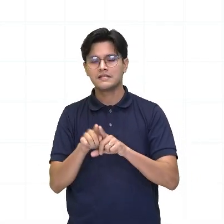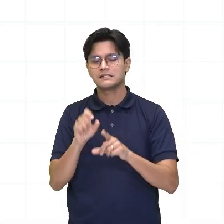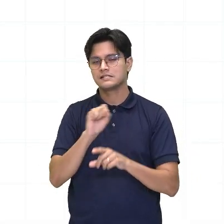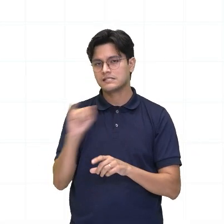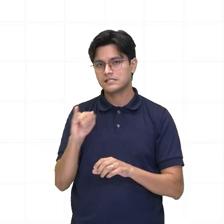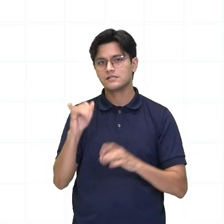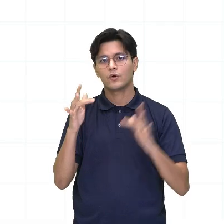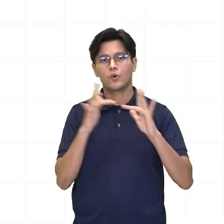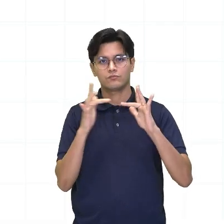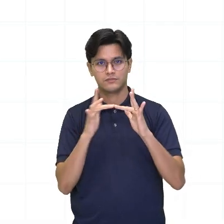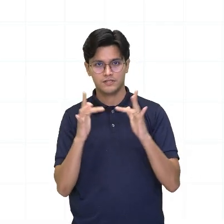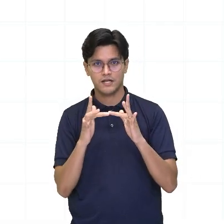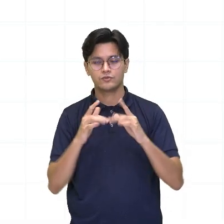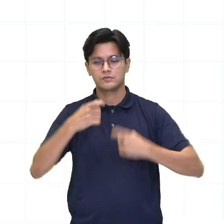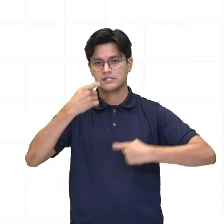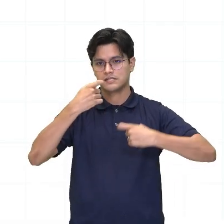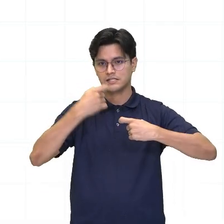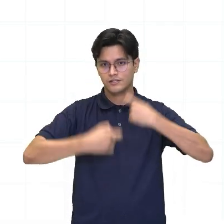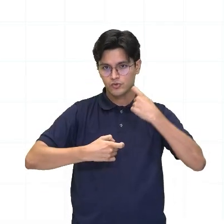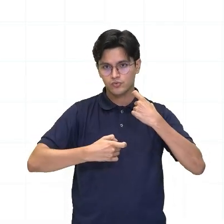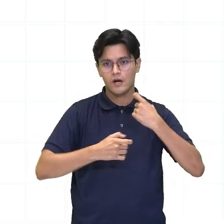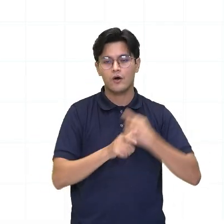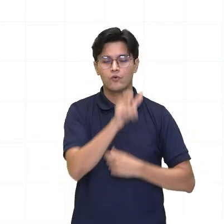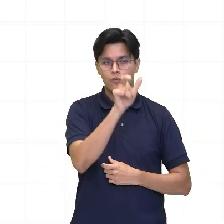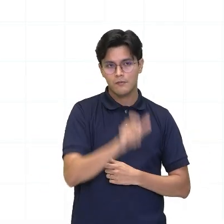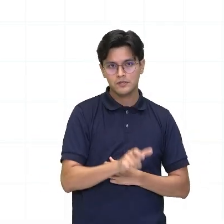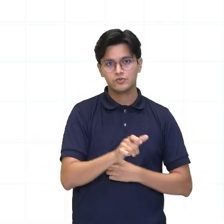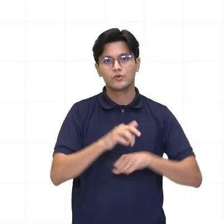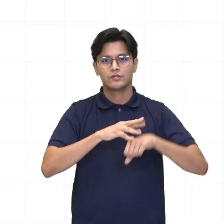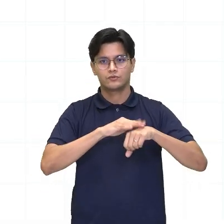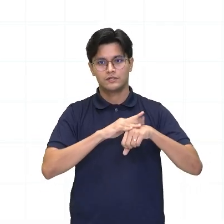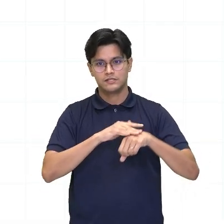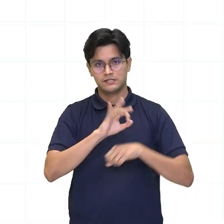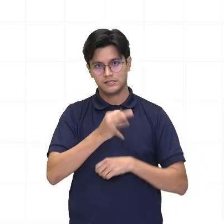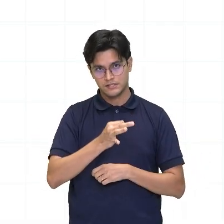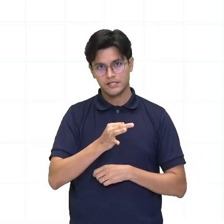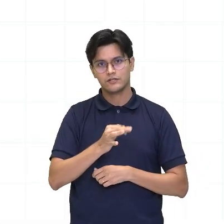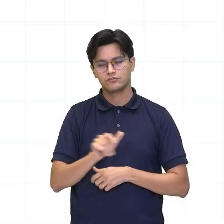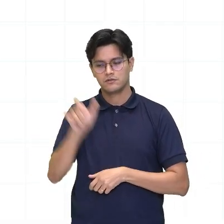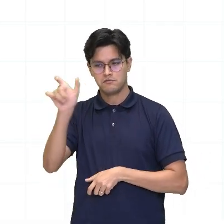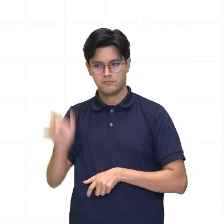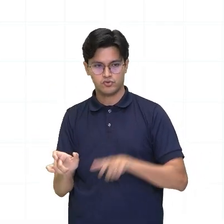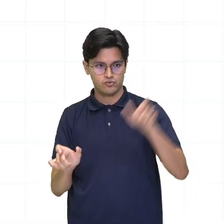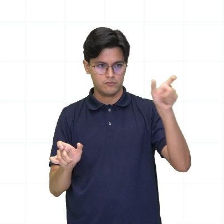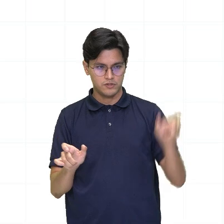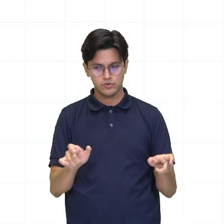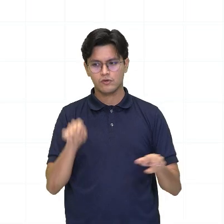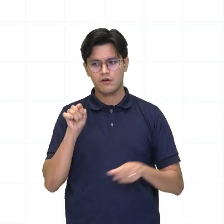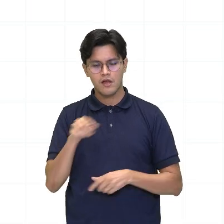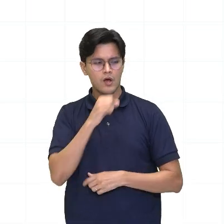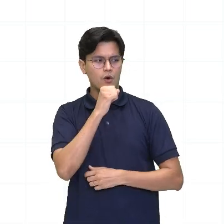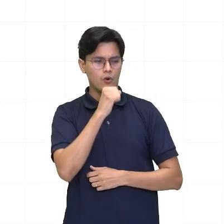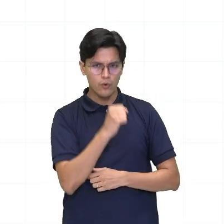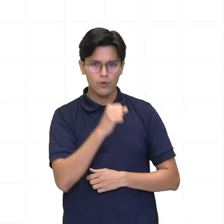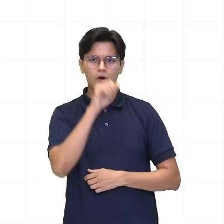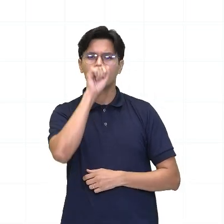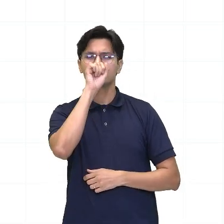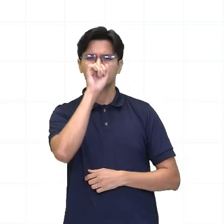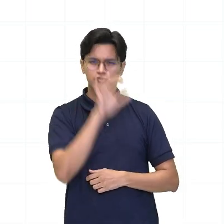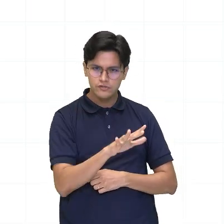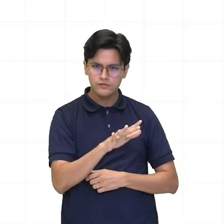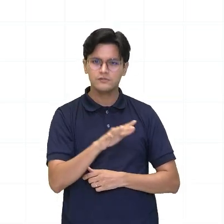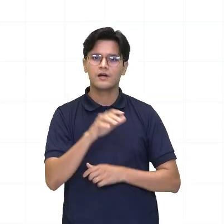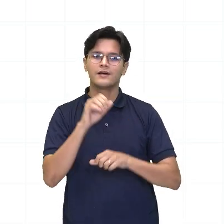Então, você percebe aí que esse contato pode ser direto de uma pessoa para outra, né, através do espirro, tosse ou outras secreções e até por